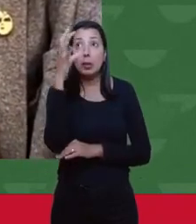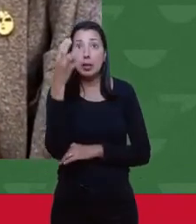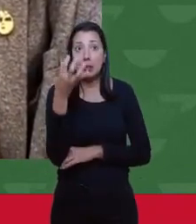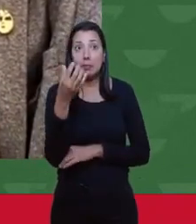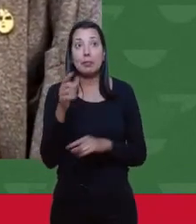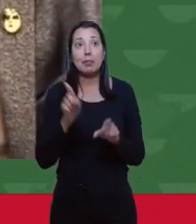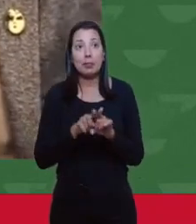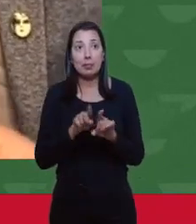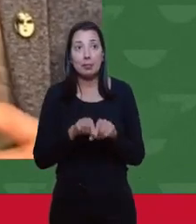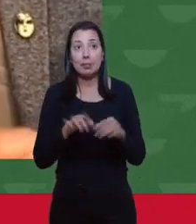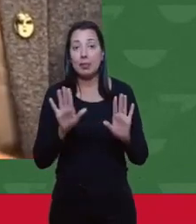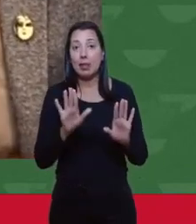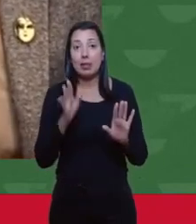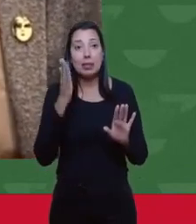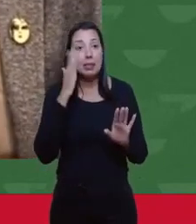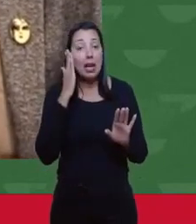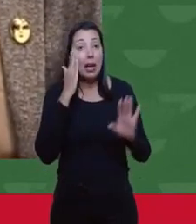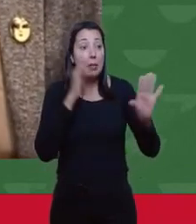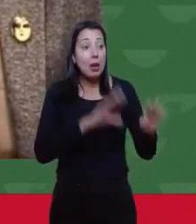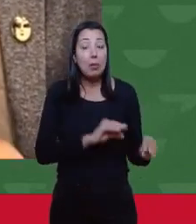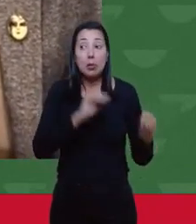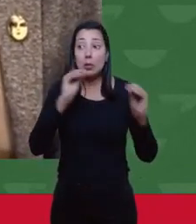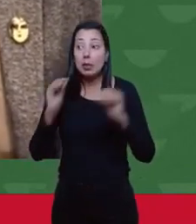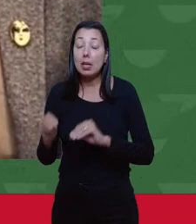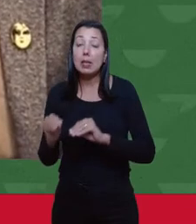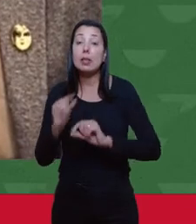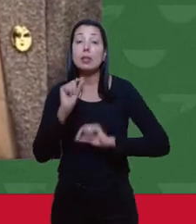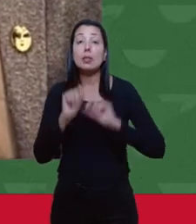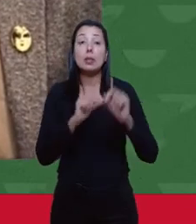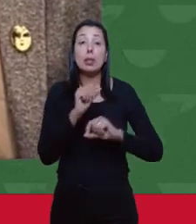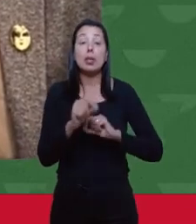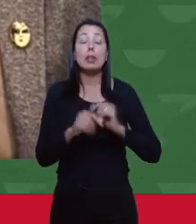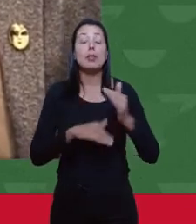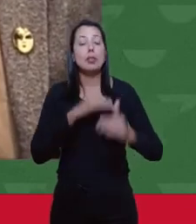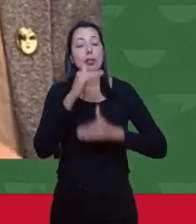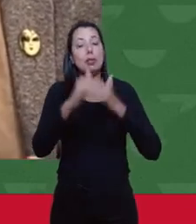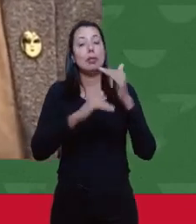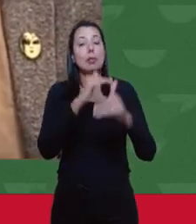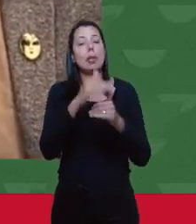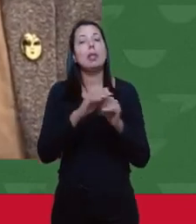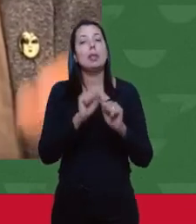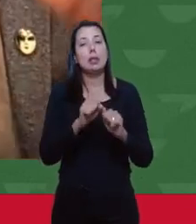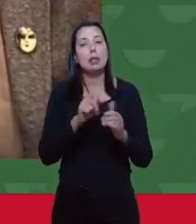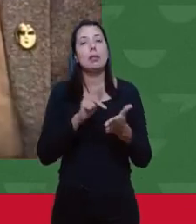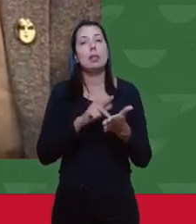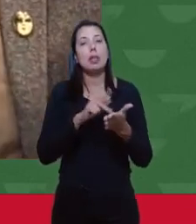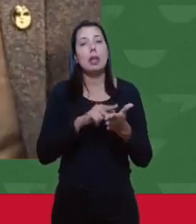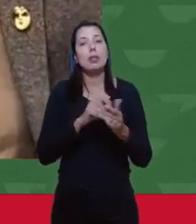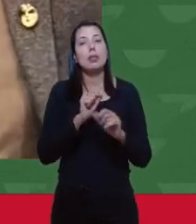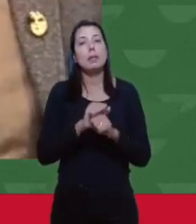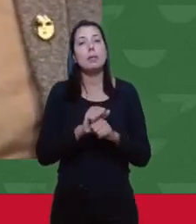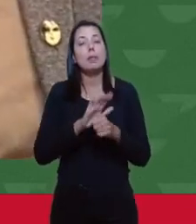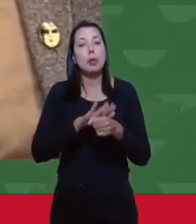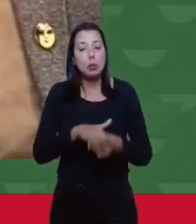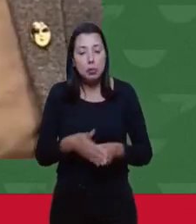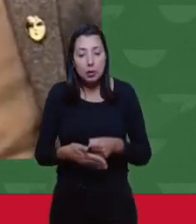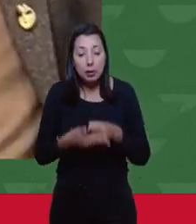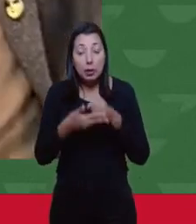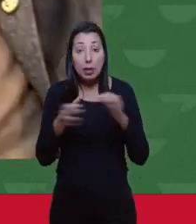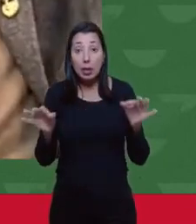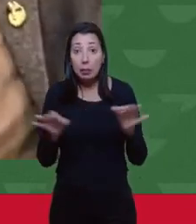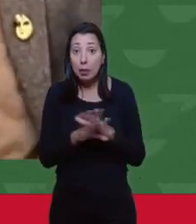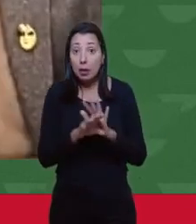né? Sabe, das mudanças climáticas decorrentes de um modelo de desenvolvimento absolutamente insustentável que pode pôr fim ao